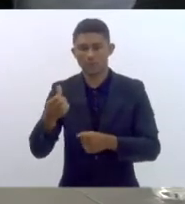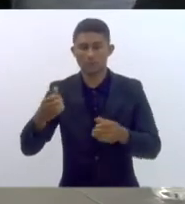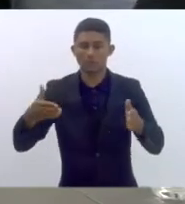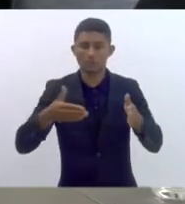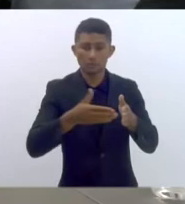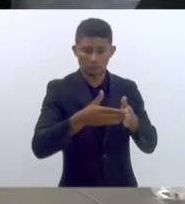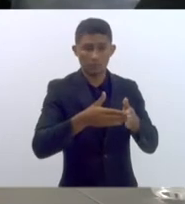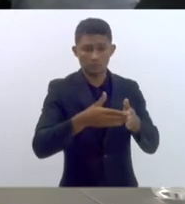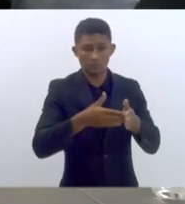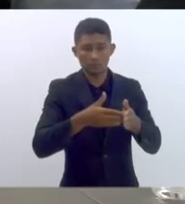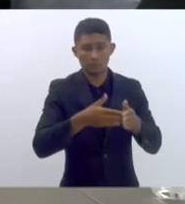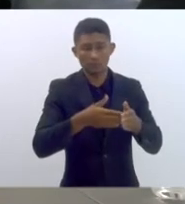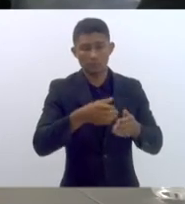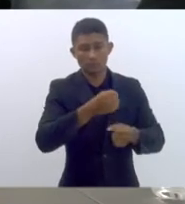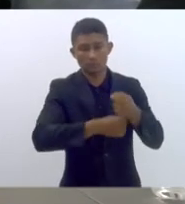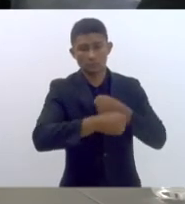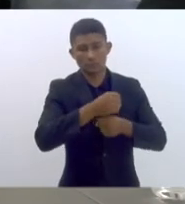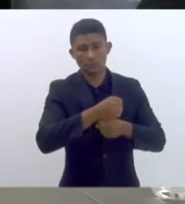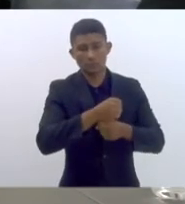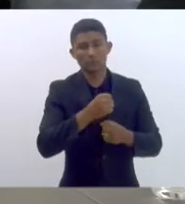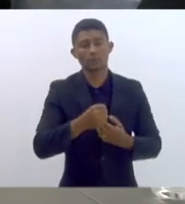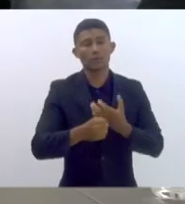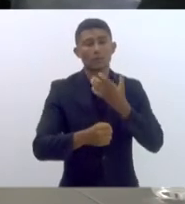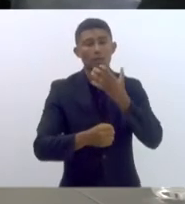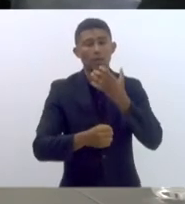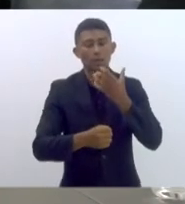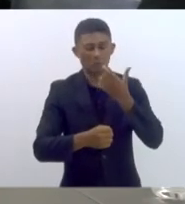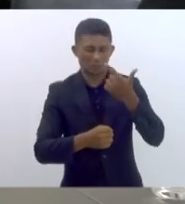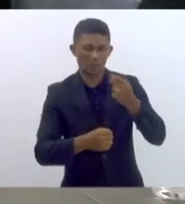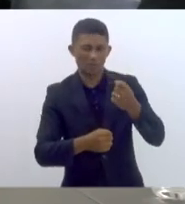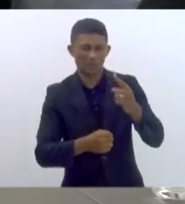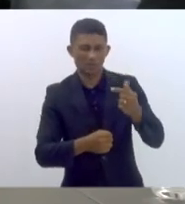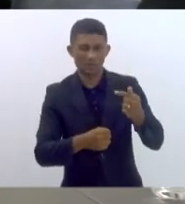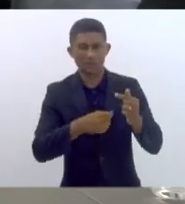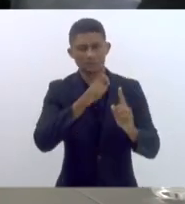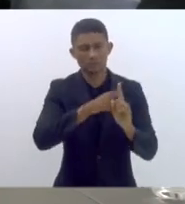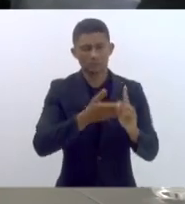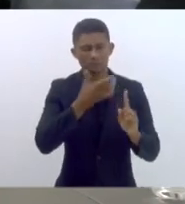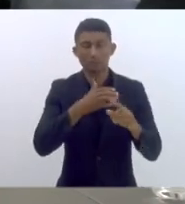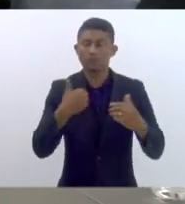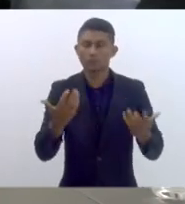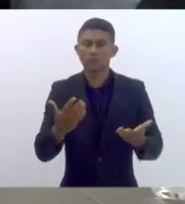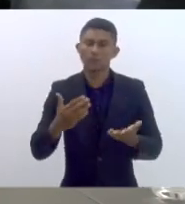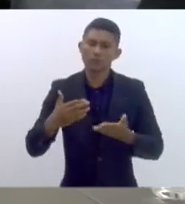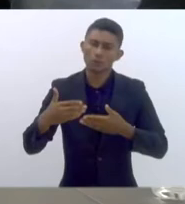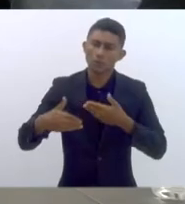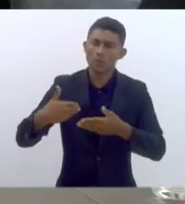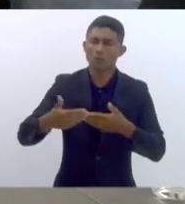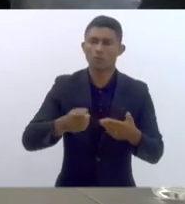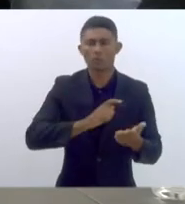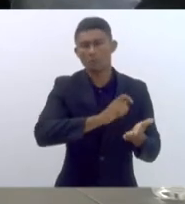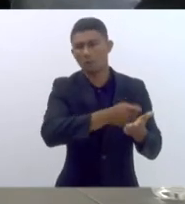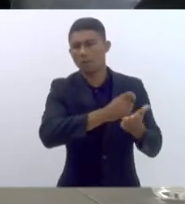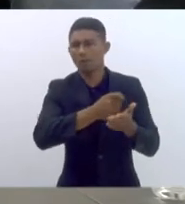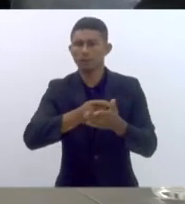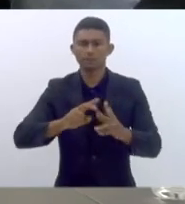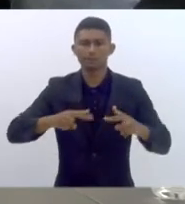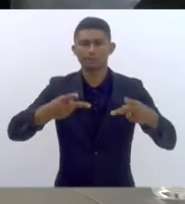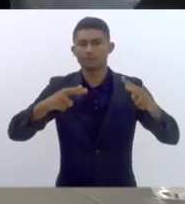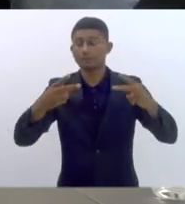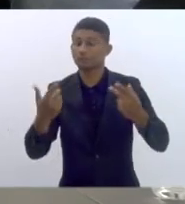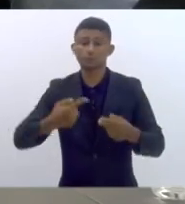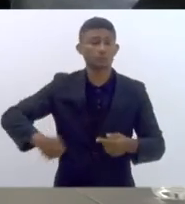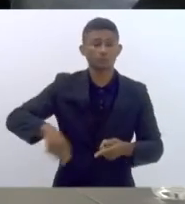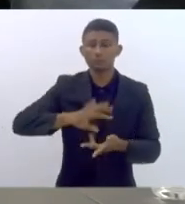de 16, e em janeiro ele retornou a pagar de forma escalonada. Então, o que aconteceu? Como nós assinamos aditivos, a STN considerou